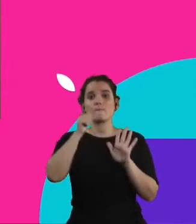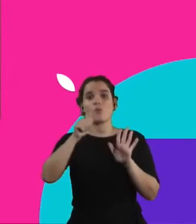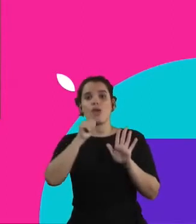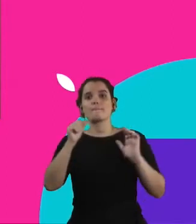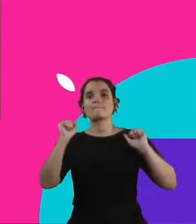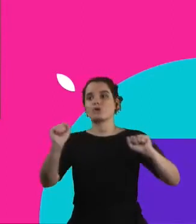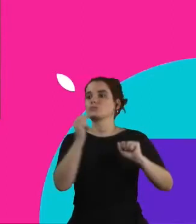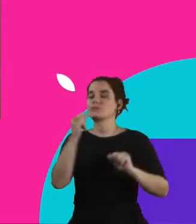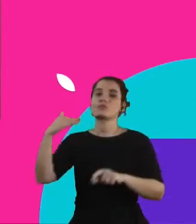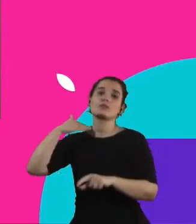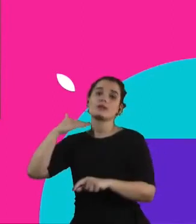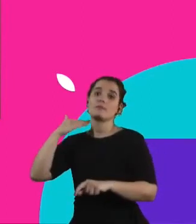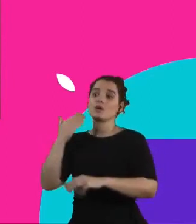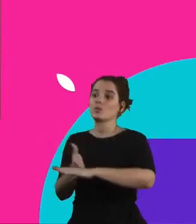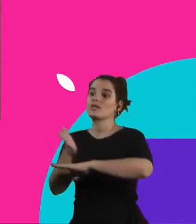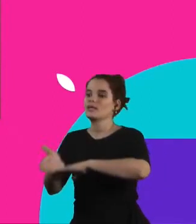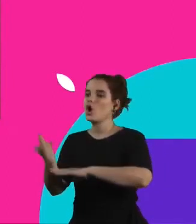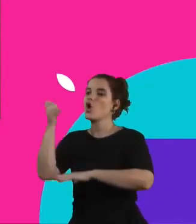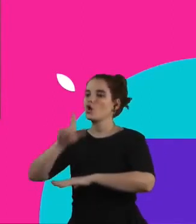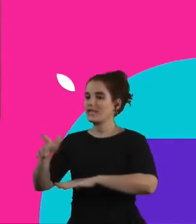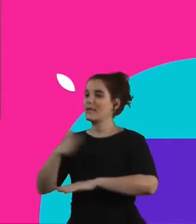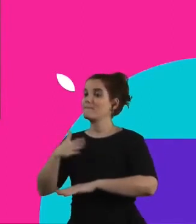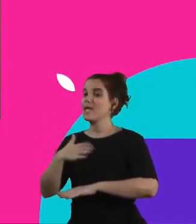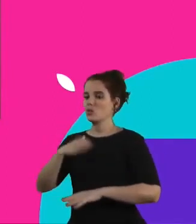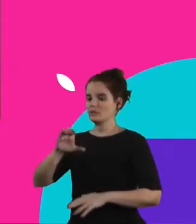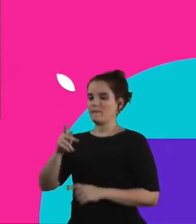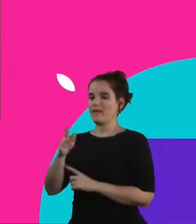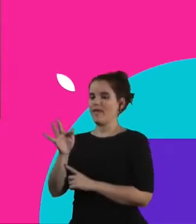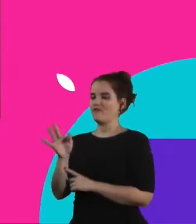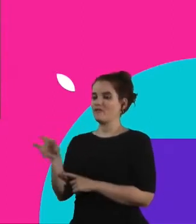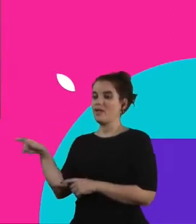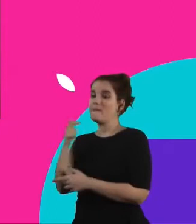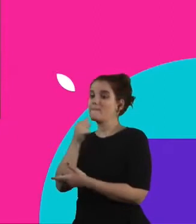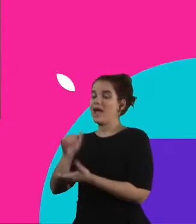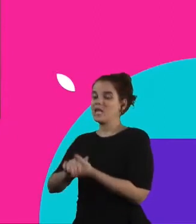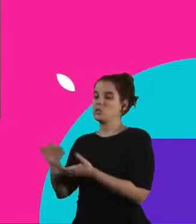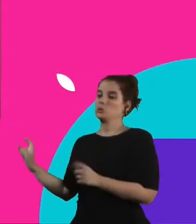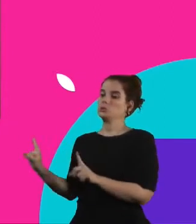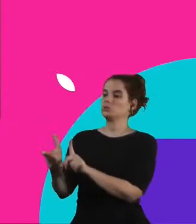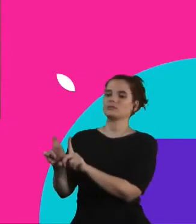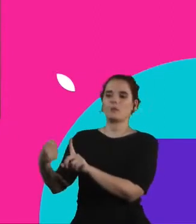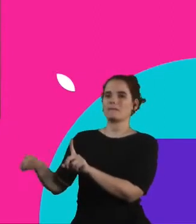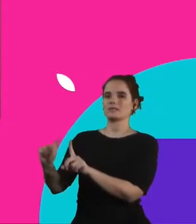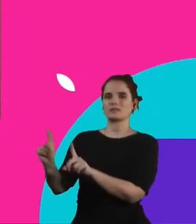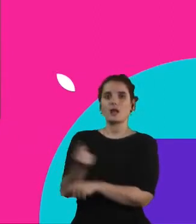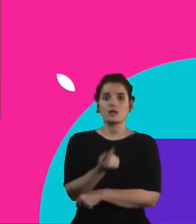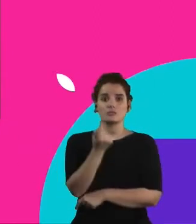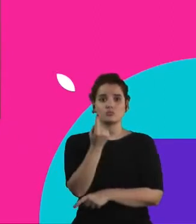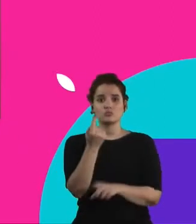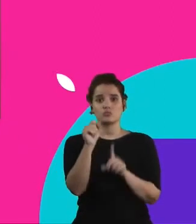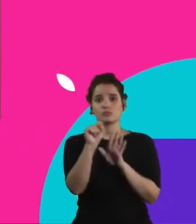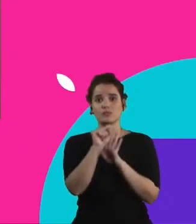sem precisar do CPF do marido. Assim, então isso é muito sério. No caso das